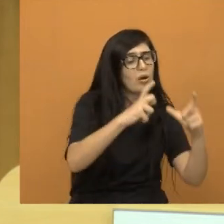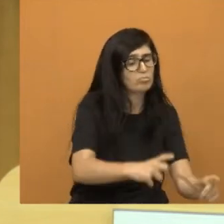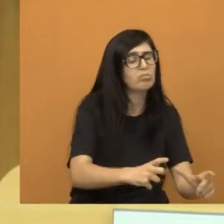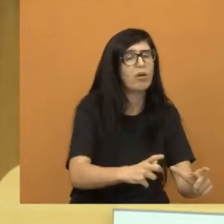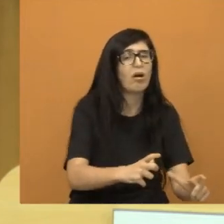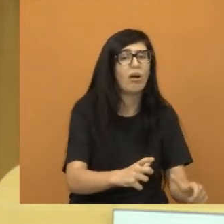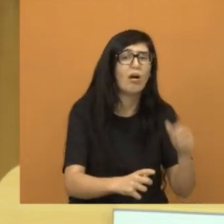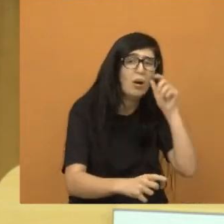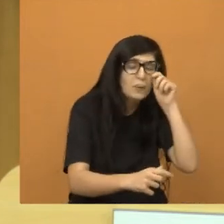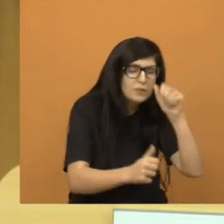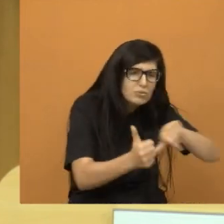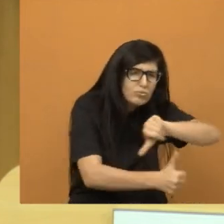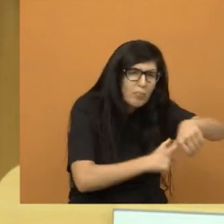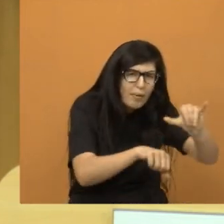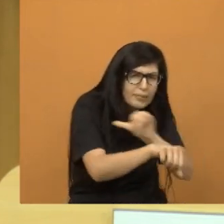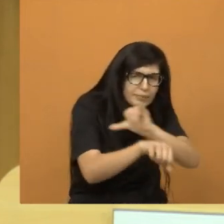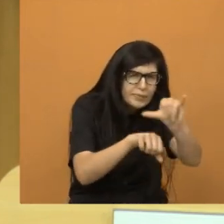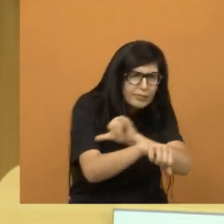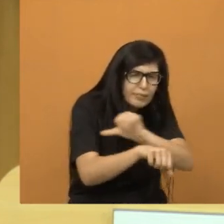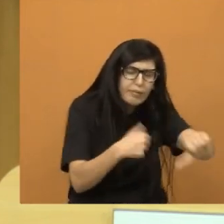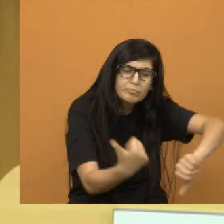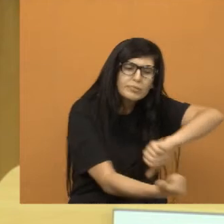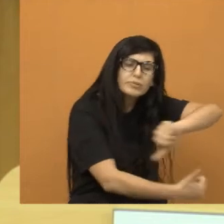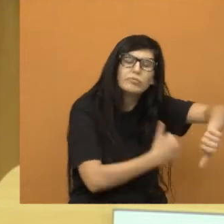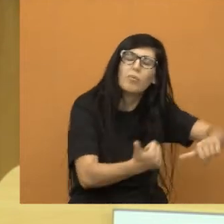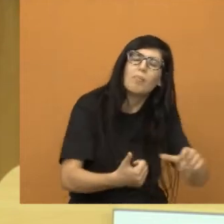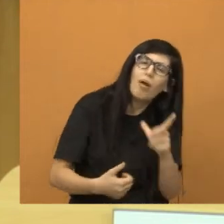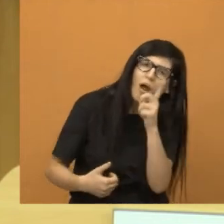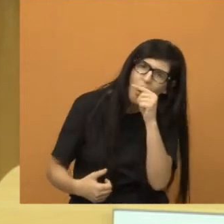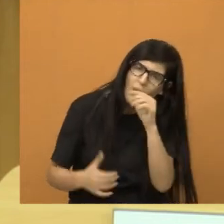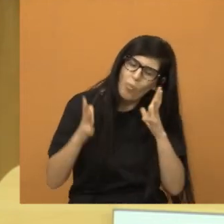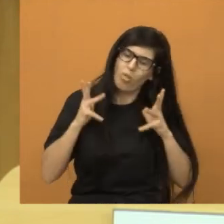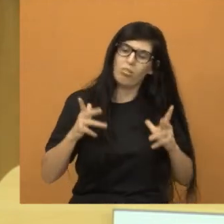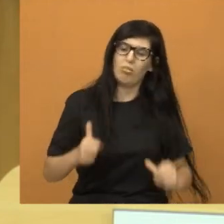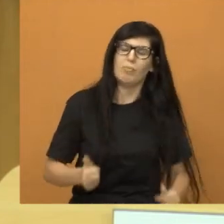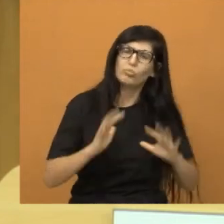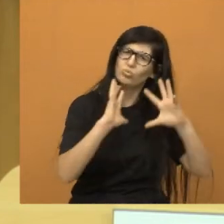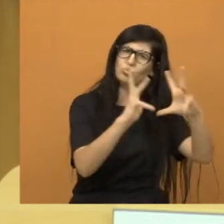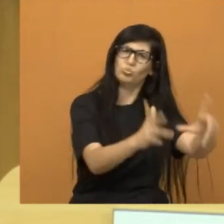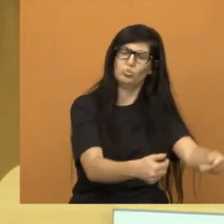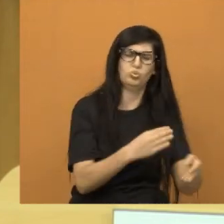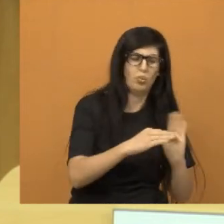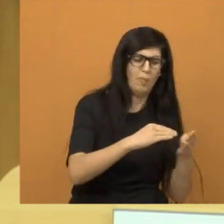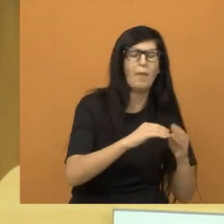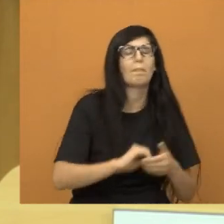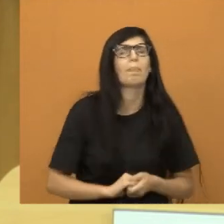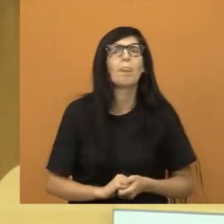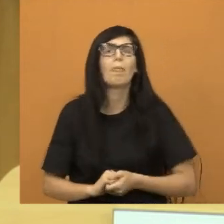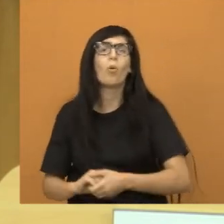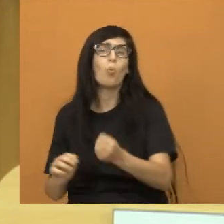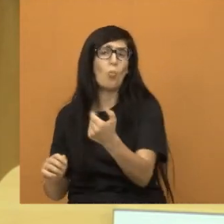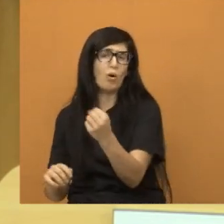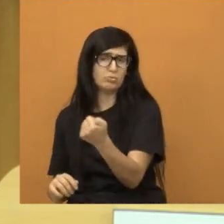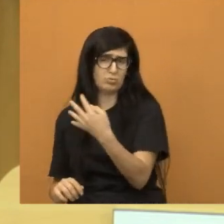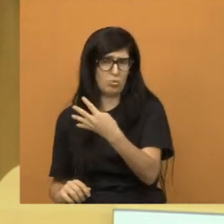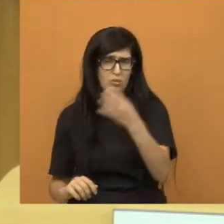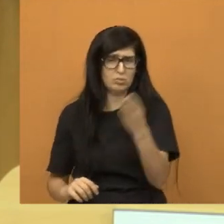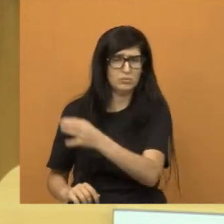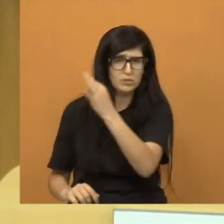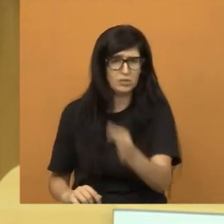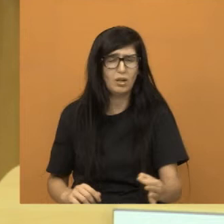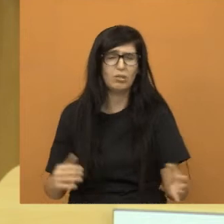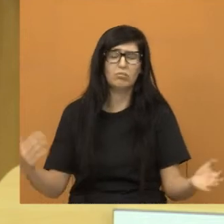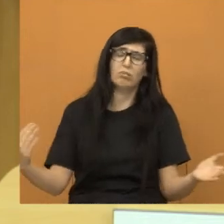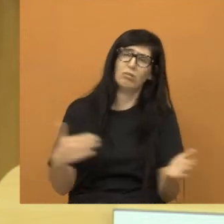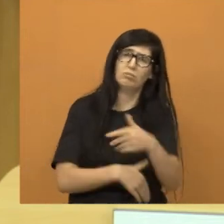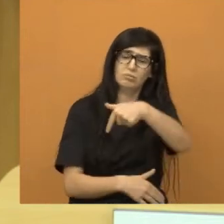teve bastante desenvolvimento na área de saneamento básico, partimos de 4% de esgoto tratado para 70%,